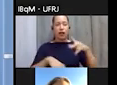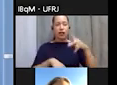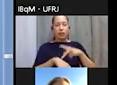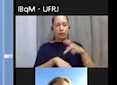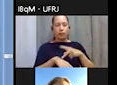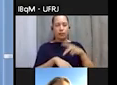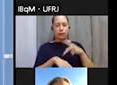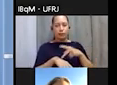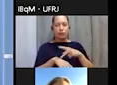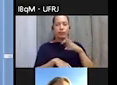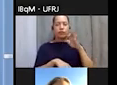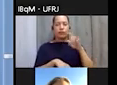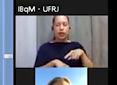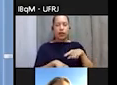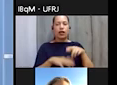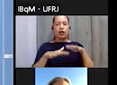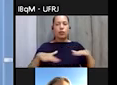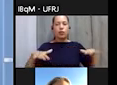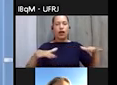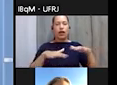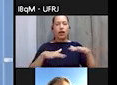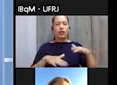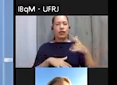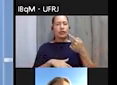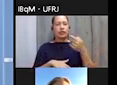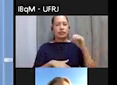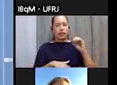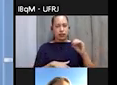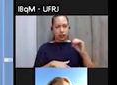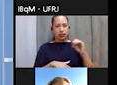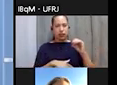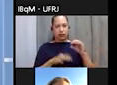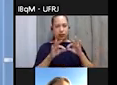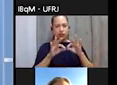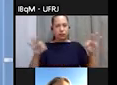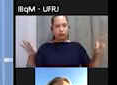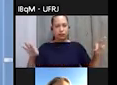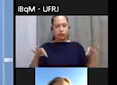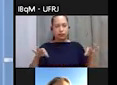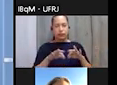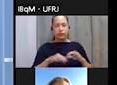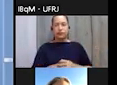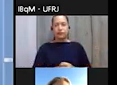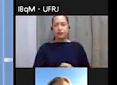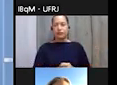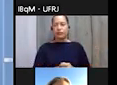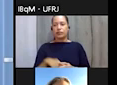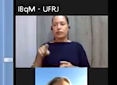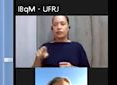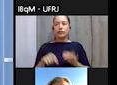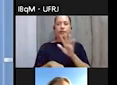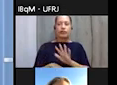atualmente numa área de 70 hectares. E aqui há uma situação do entendimento